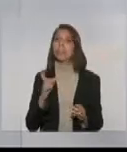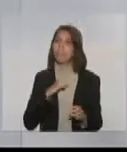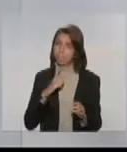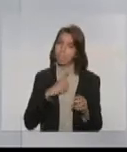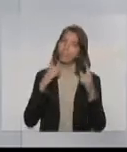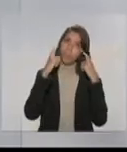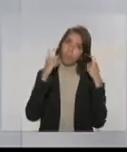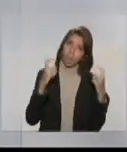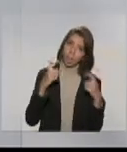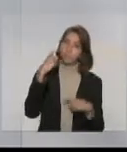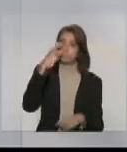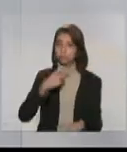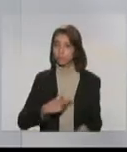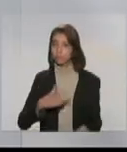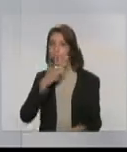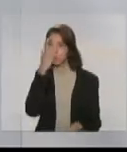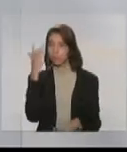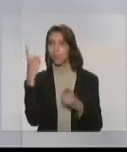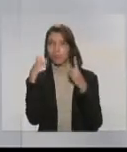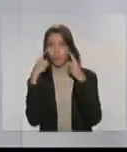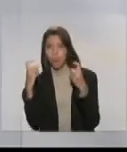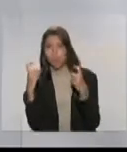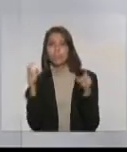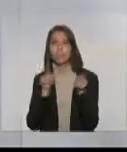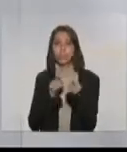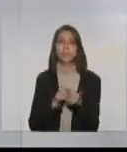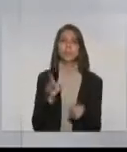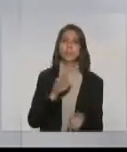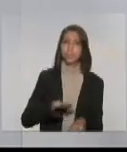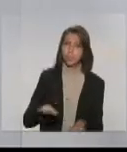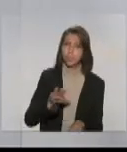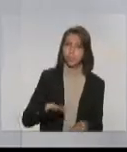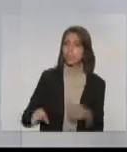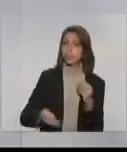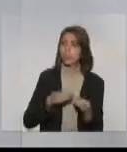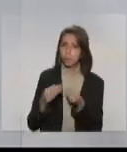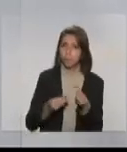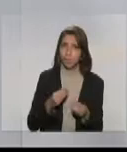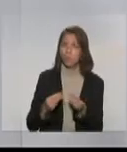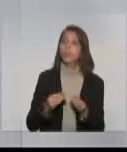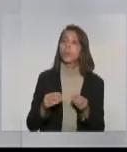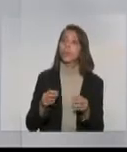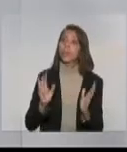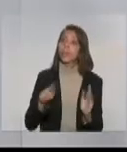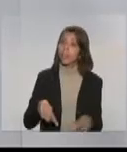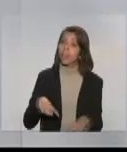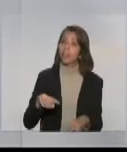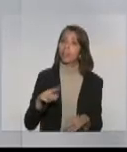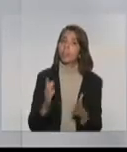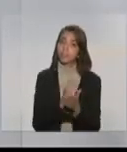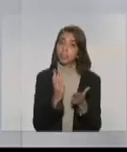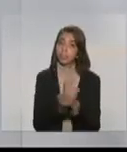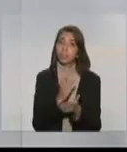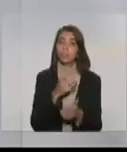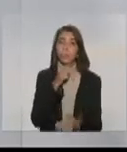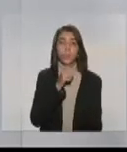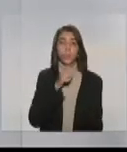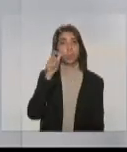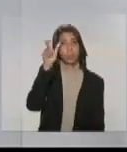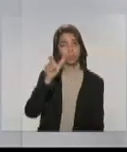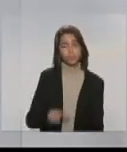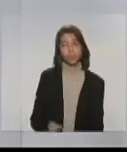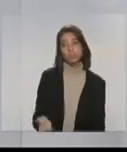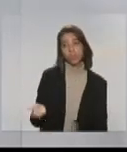ele tem um perfil do agressor tem um perfil de vítima tem uma criança envolvida eo crescimento dessa criança no caso é uma é o caso de uma